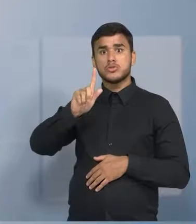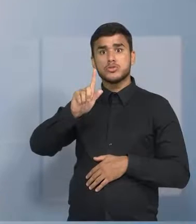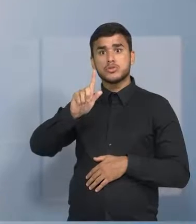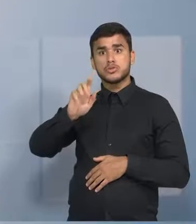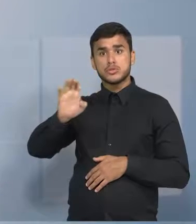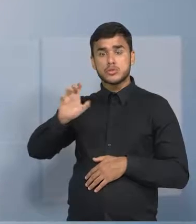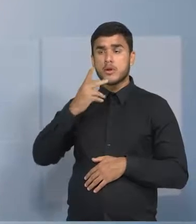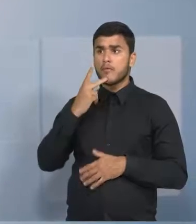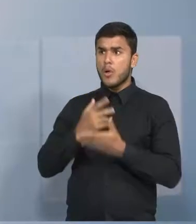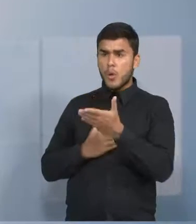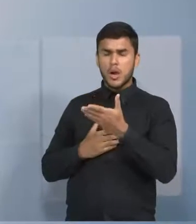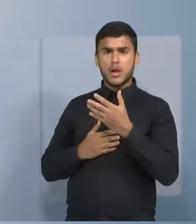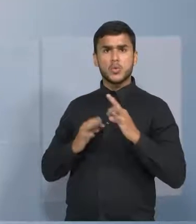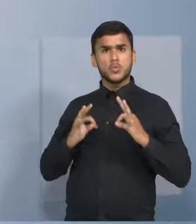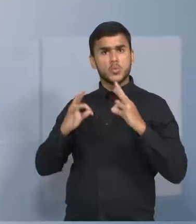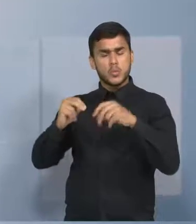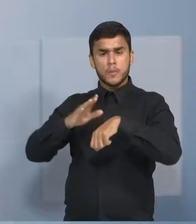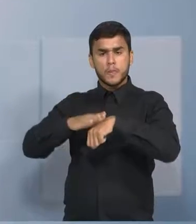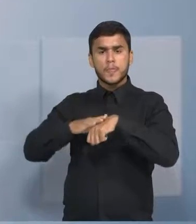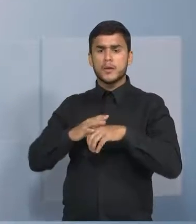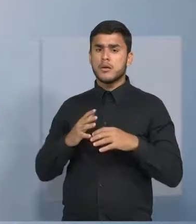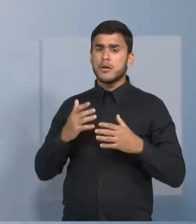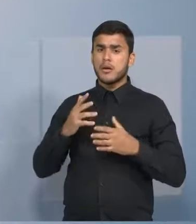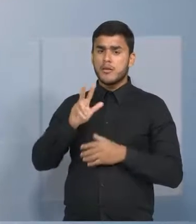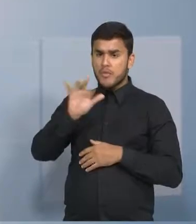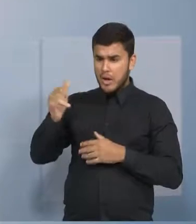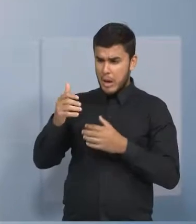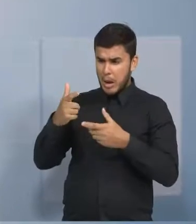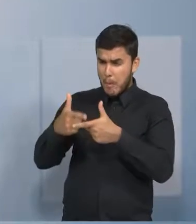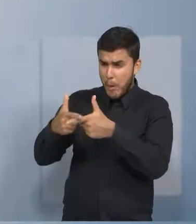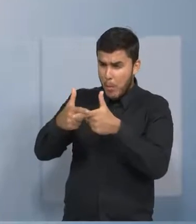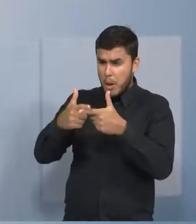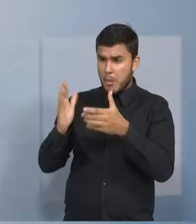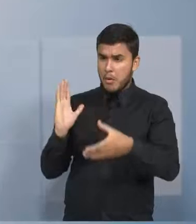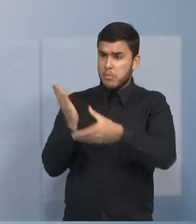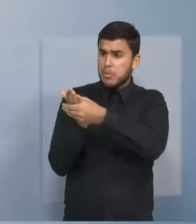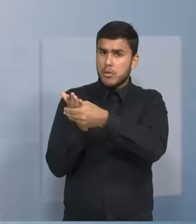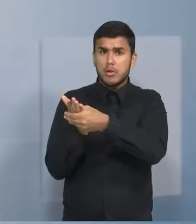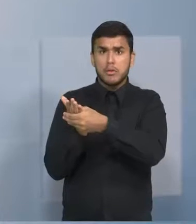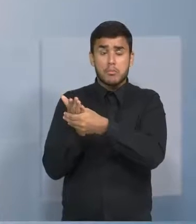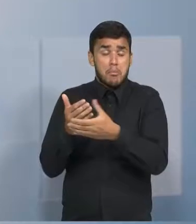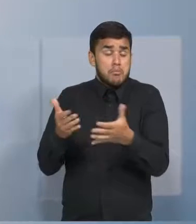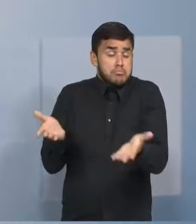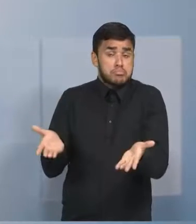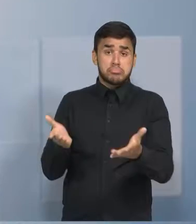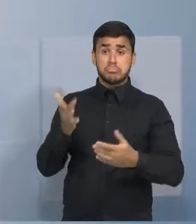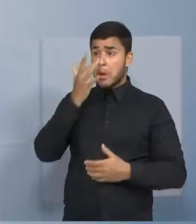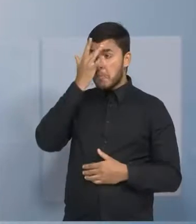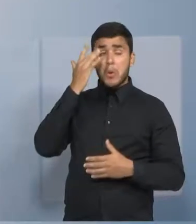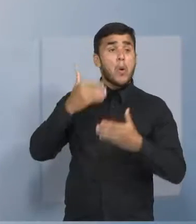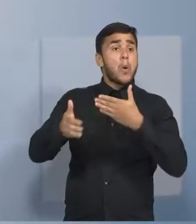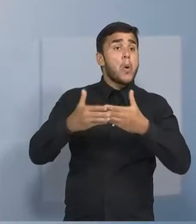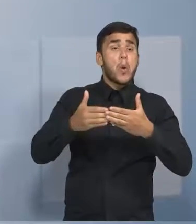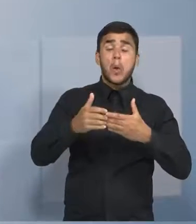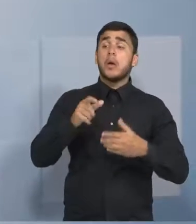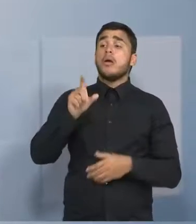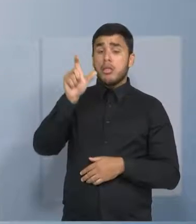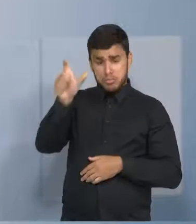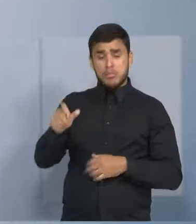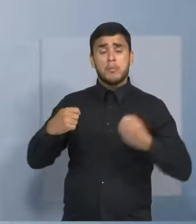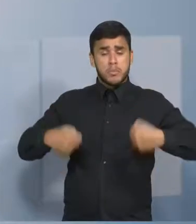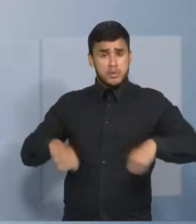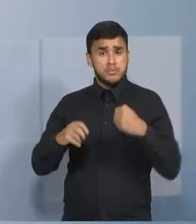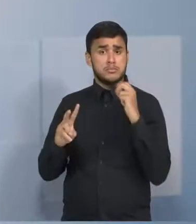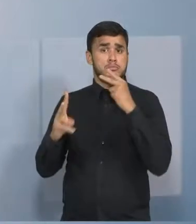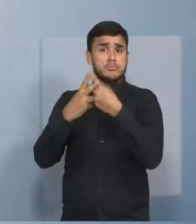deve ser cumprida. E doa quem doer. Quem tiver seus problemas na justiça, que... Ela falou muito claro, exatamente a frase que ela